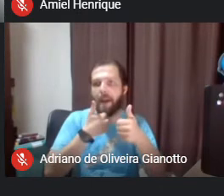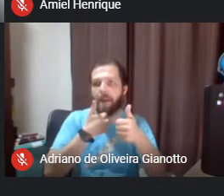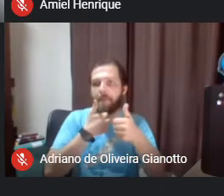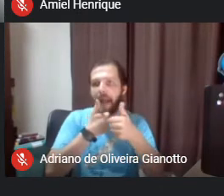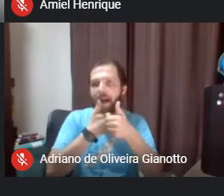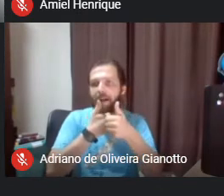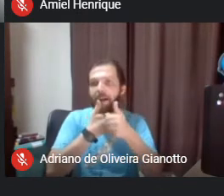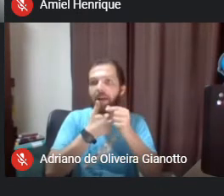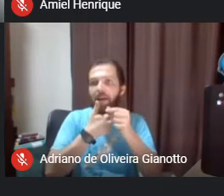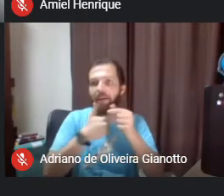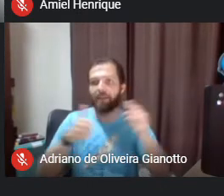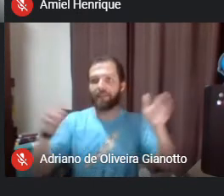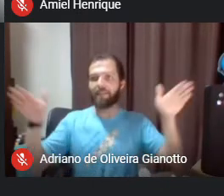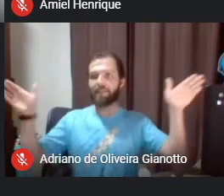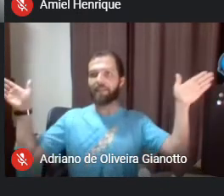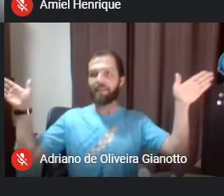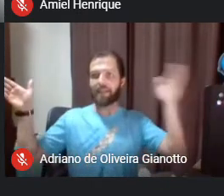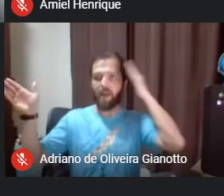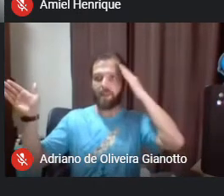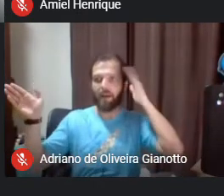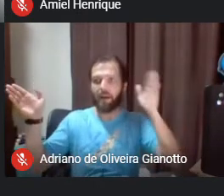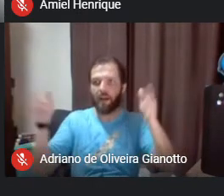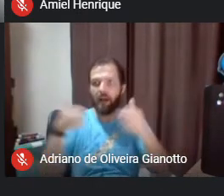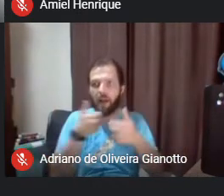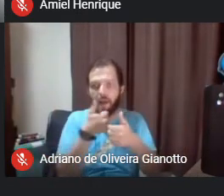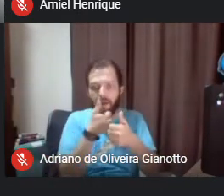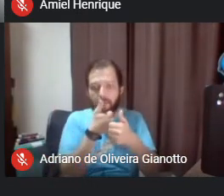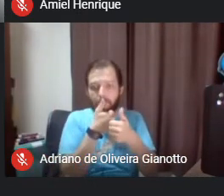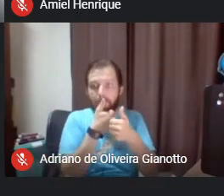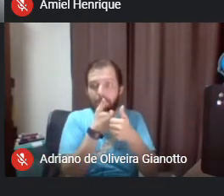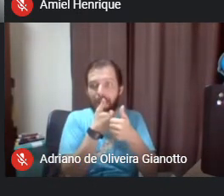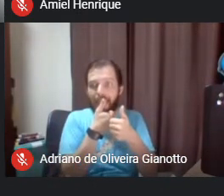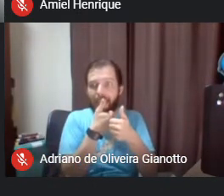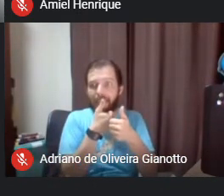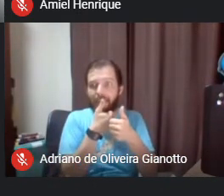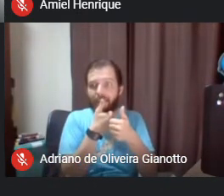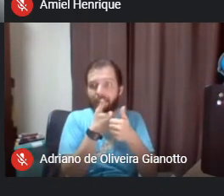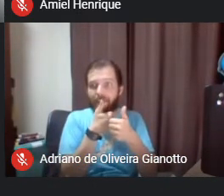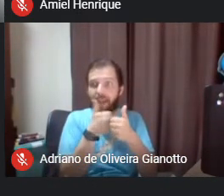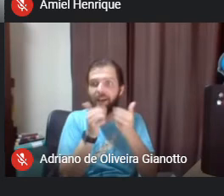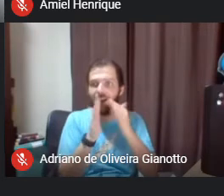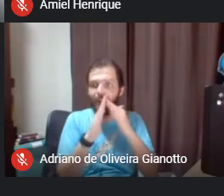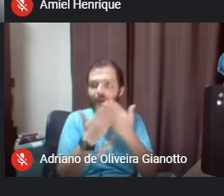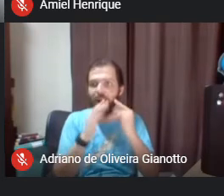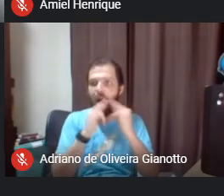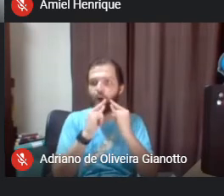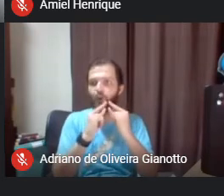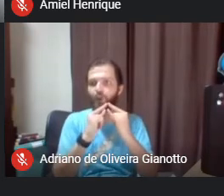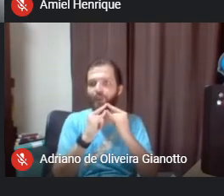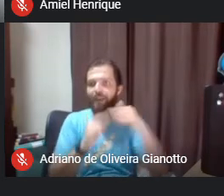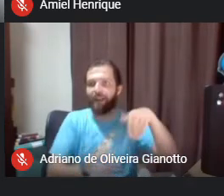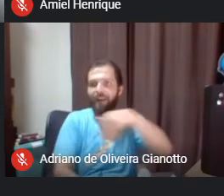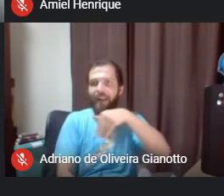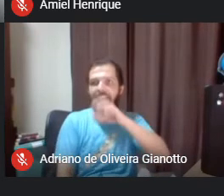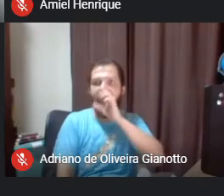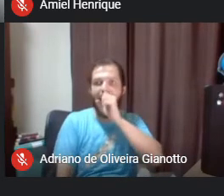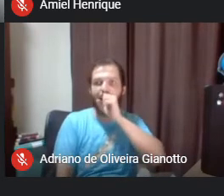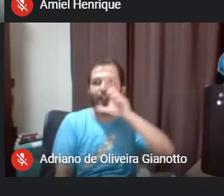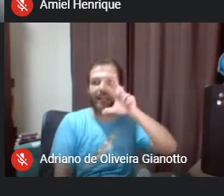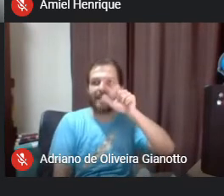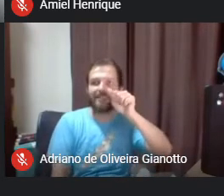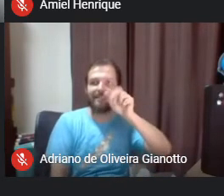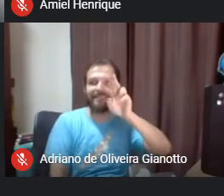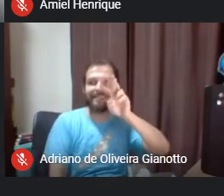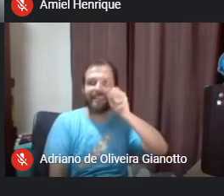Gigantesco. Ah, fica perto do Cristo Redentor. bem perto do Cristo Redentor. A escola,